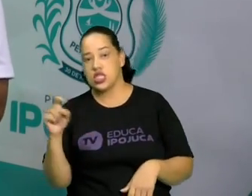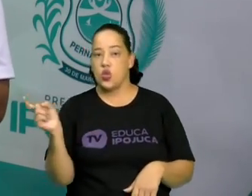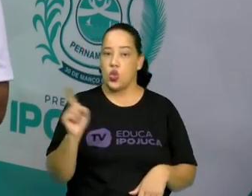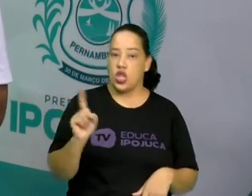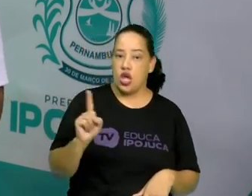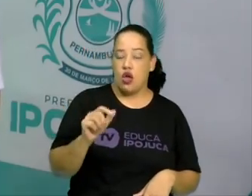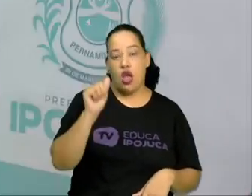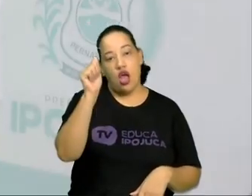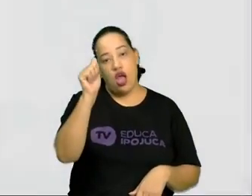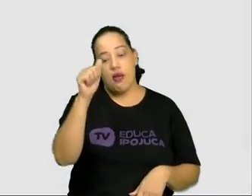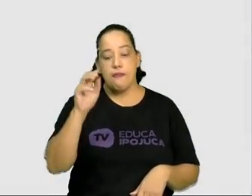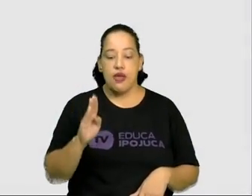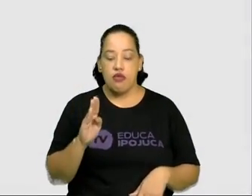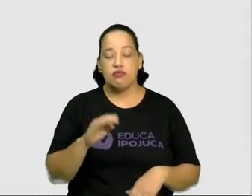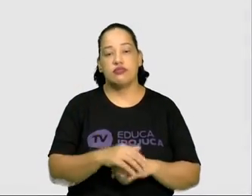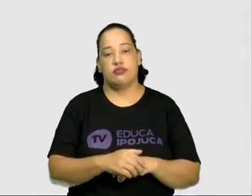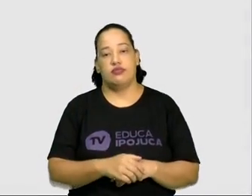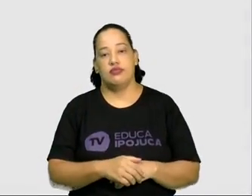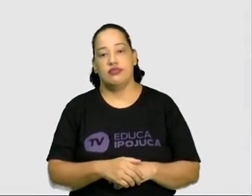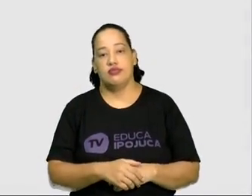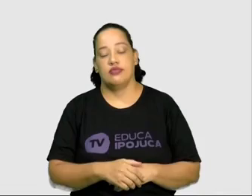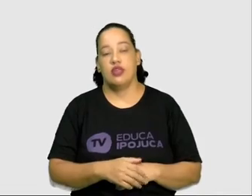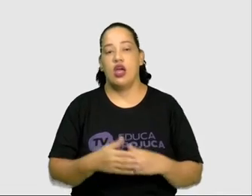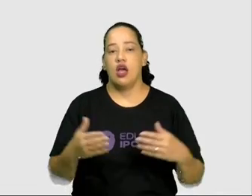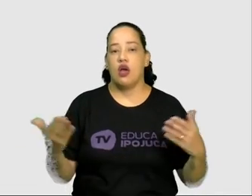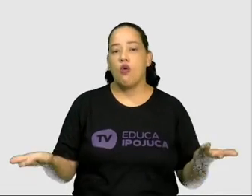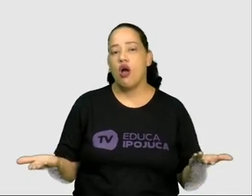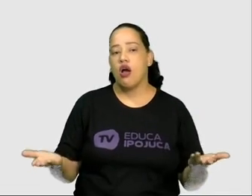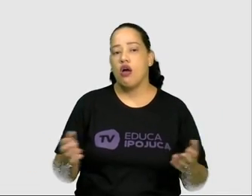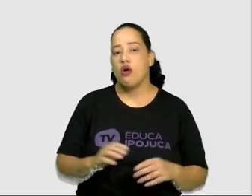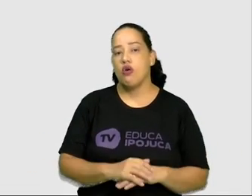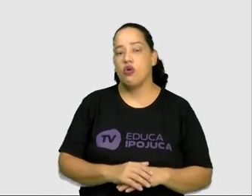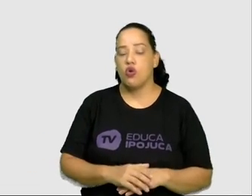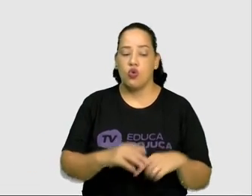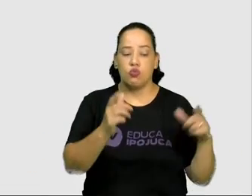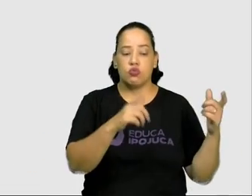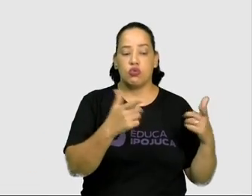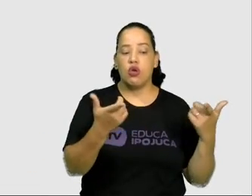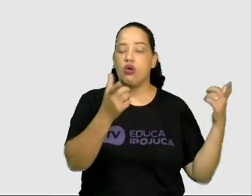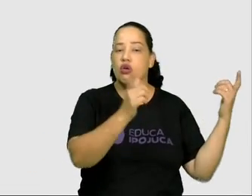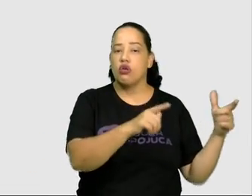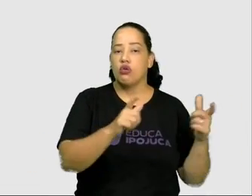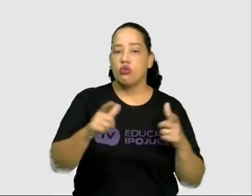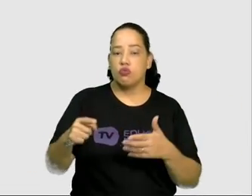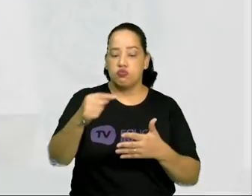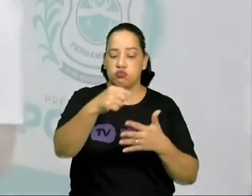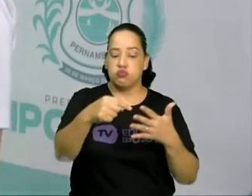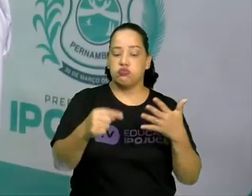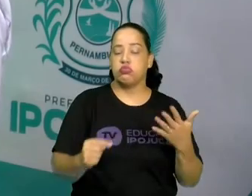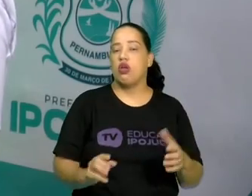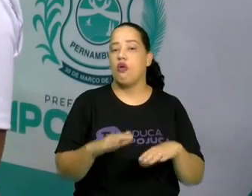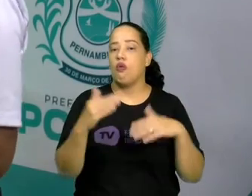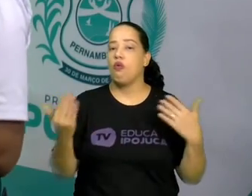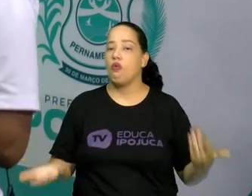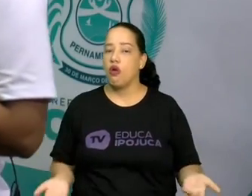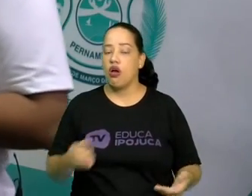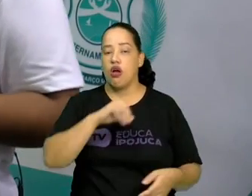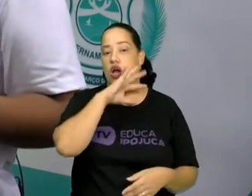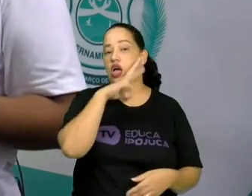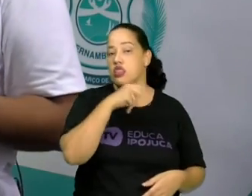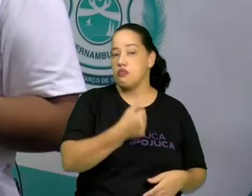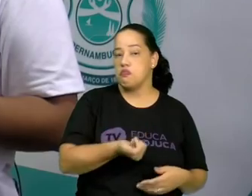A ou B. De qual origem você fez essa extração, se você já trabalhou?